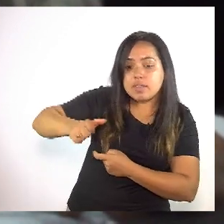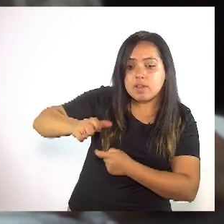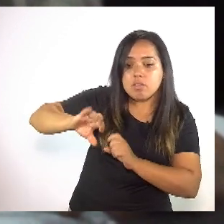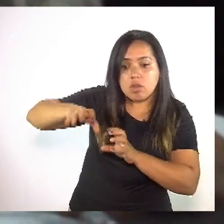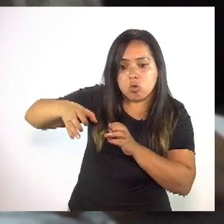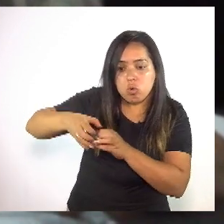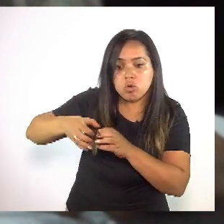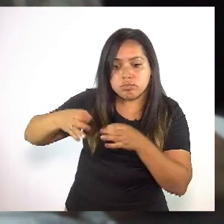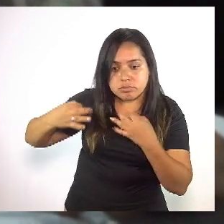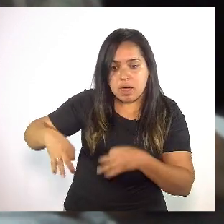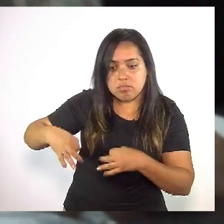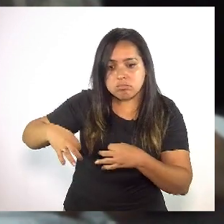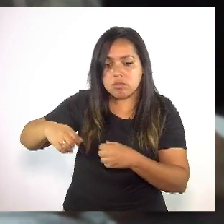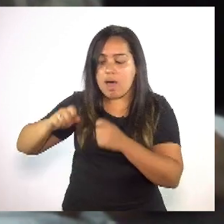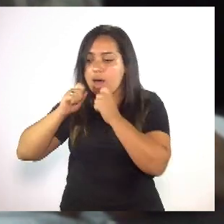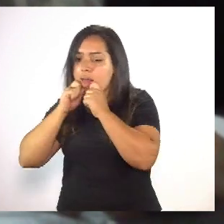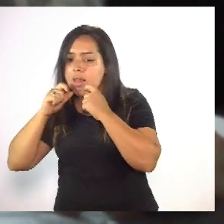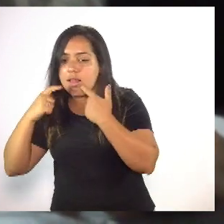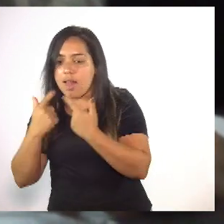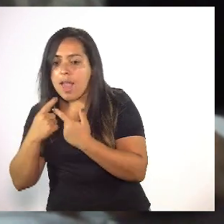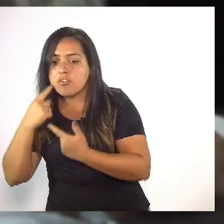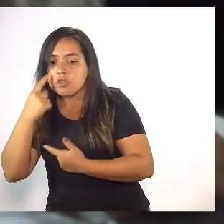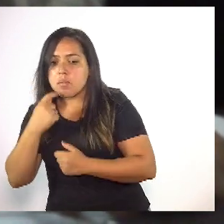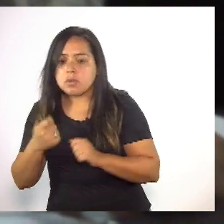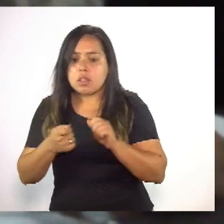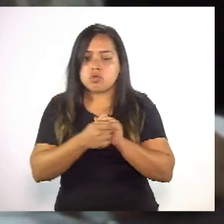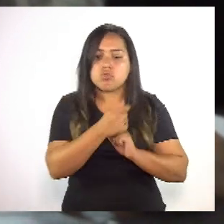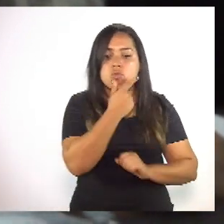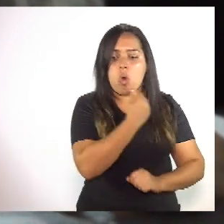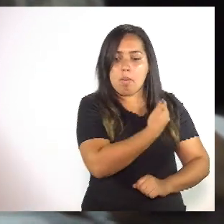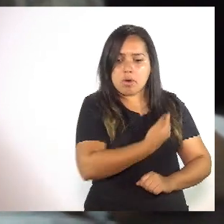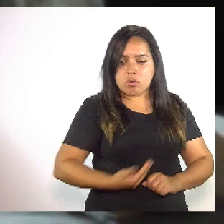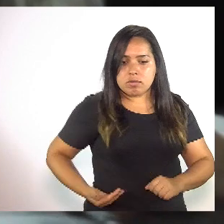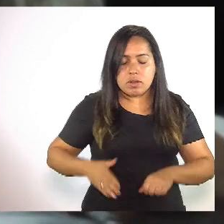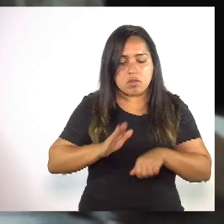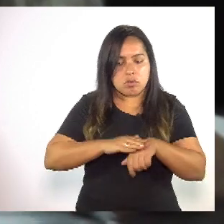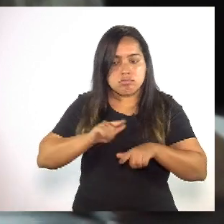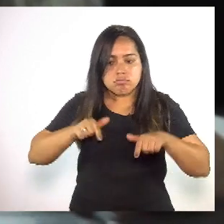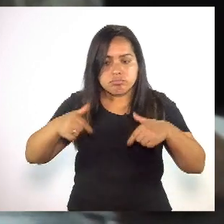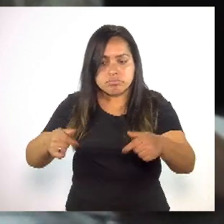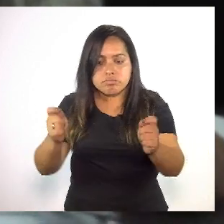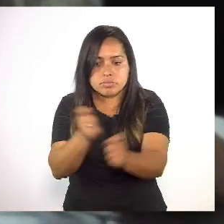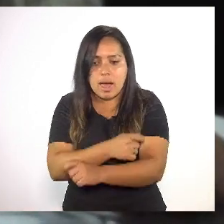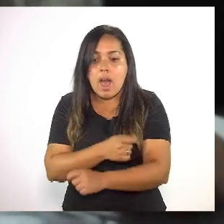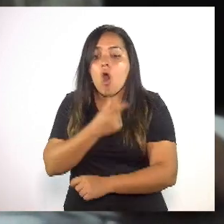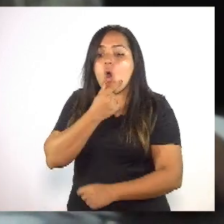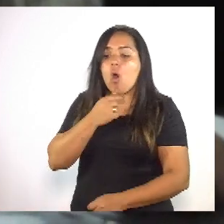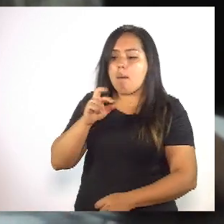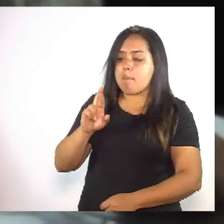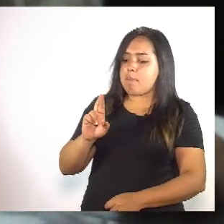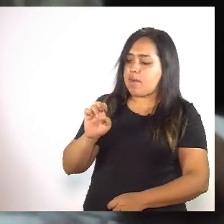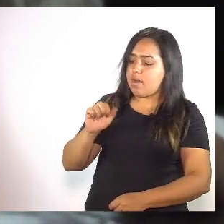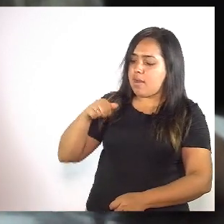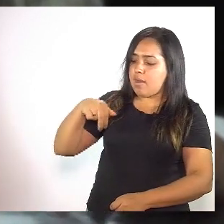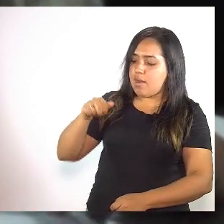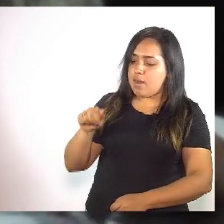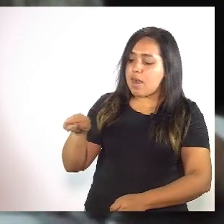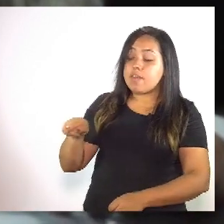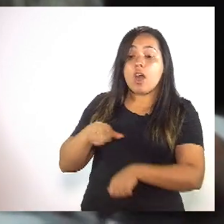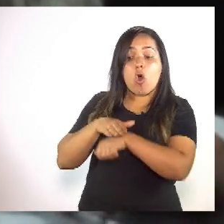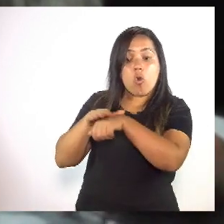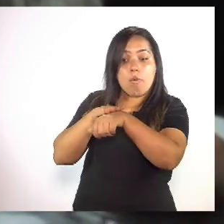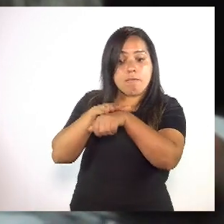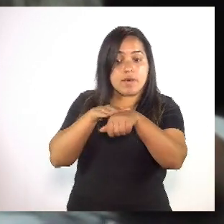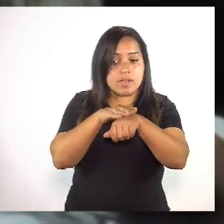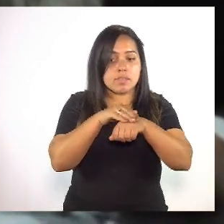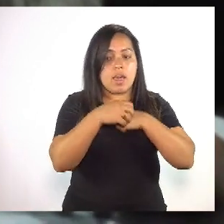conjunto. Com relação ainda ao FECP, colocação do deputado Renan Ferreirinha, conversei com ele, inclusive, ao